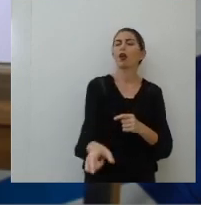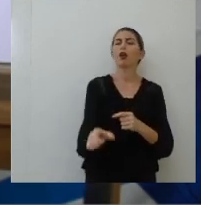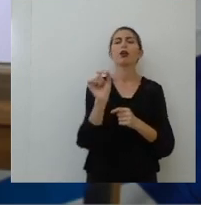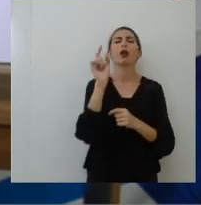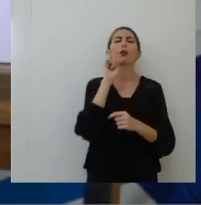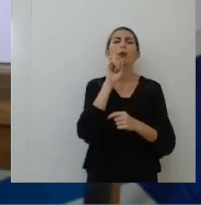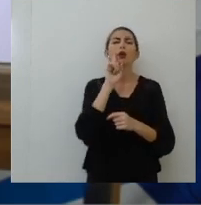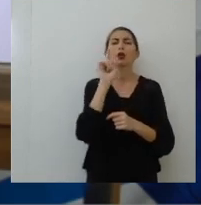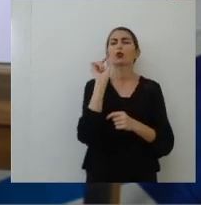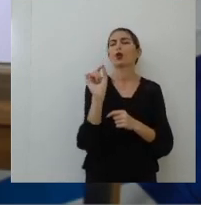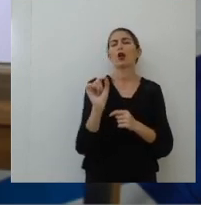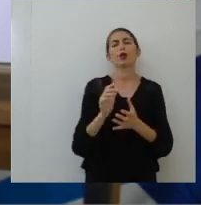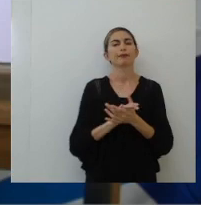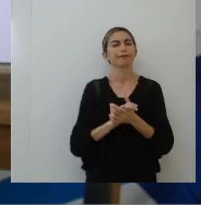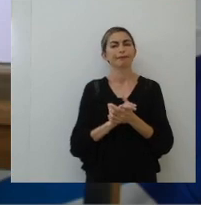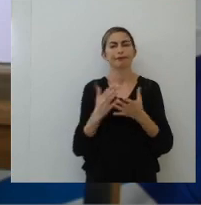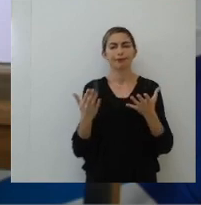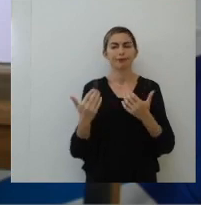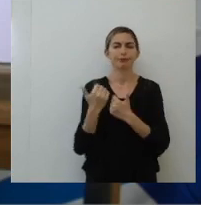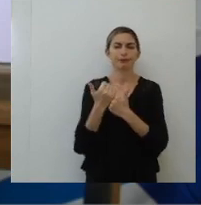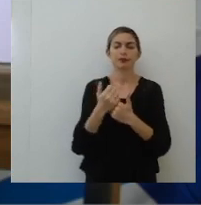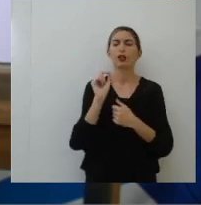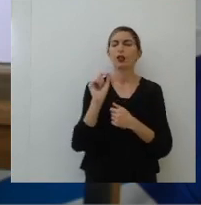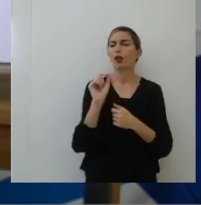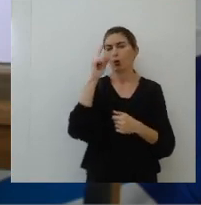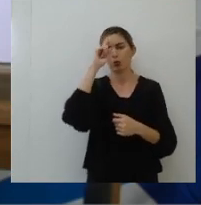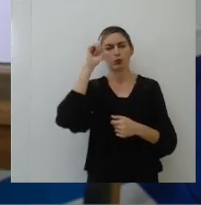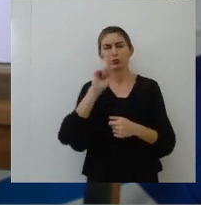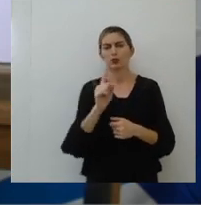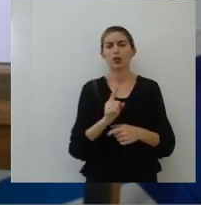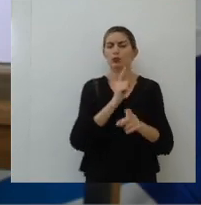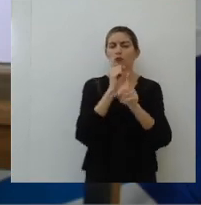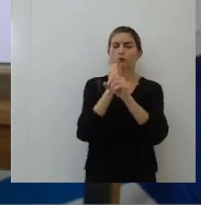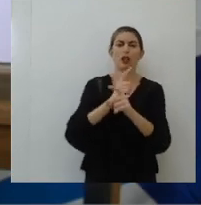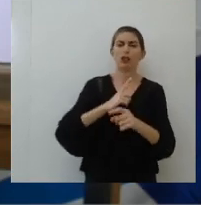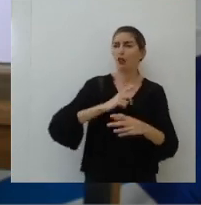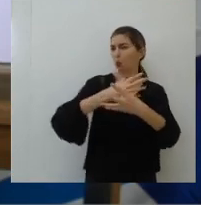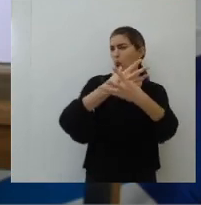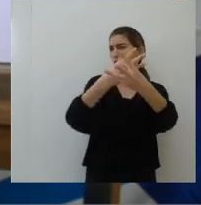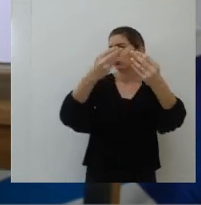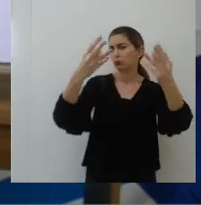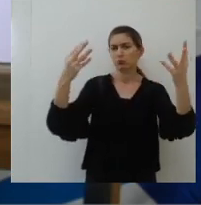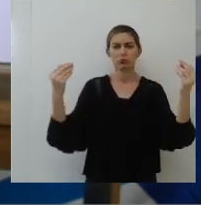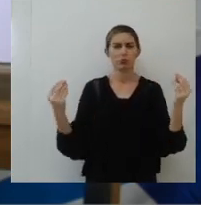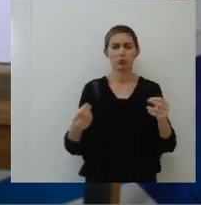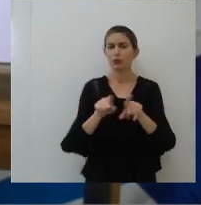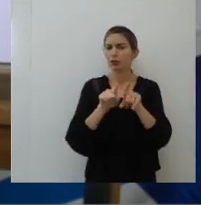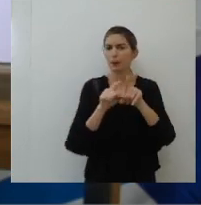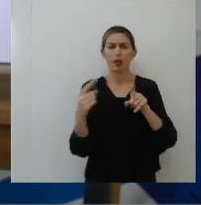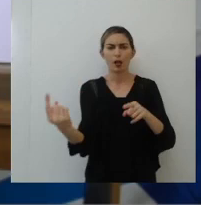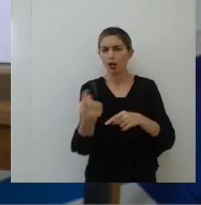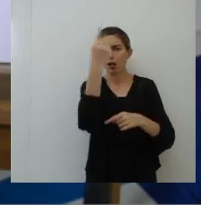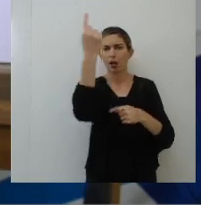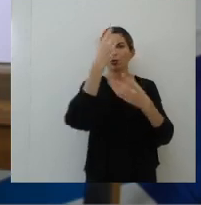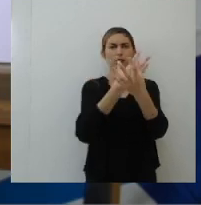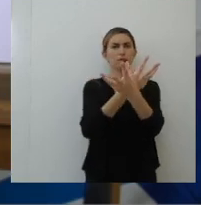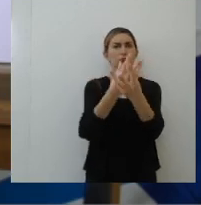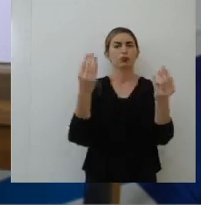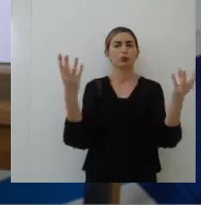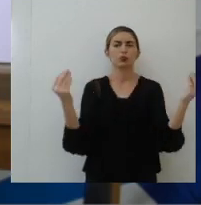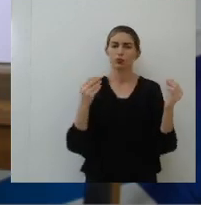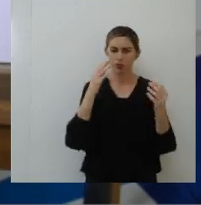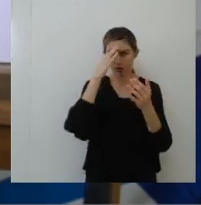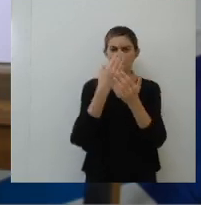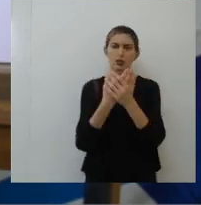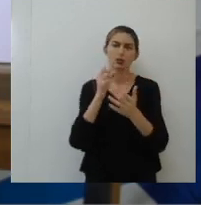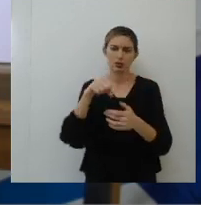Há uma generalização, há uma subjetividade. Eu não sei identificar, porque tem tantos morenos, tem tantos mais altos, né? Eu acredito sim, acho que se a sua